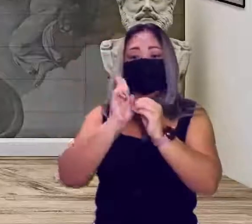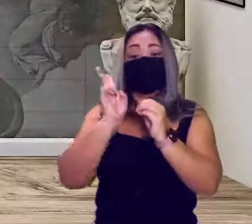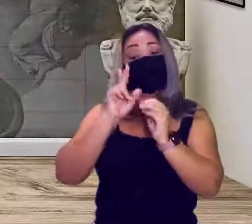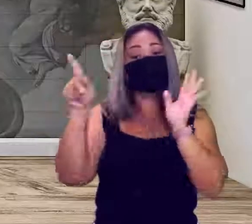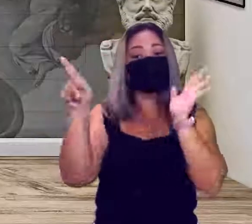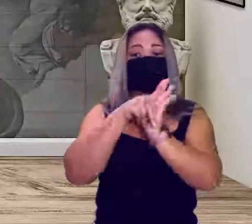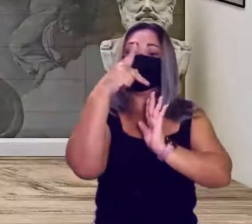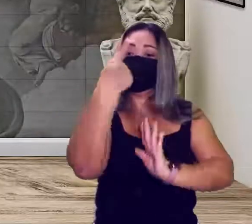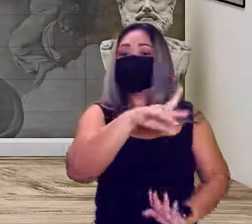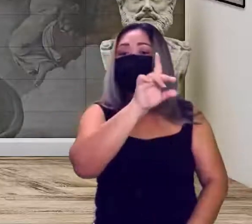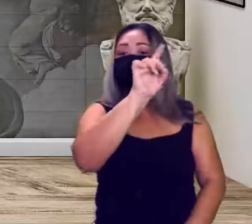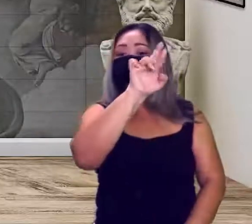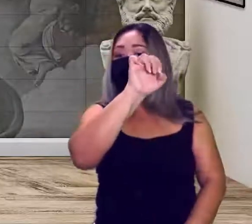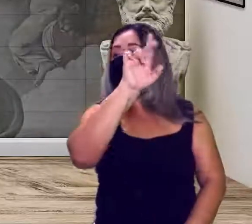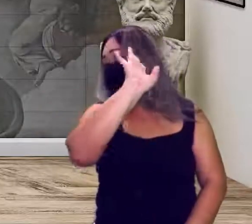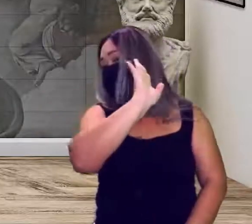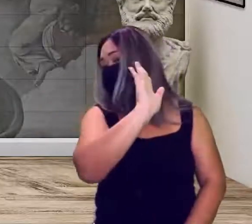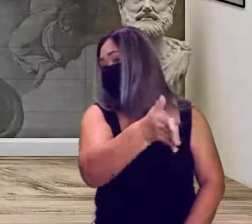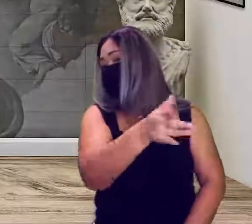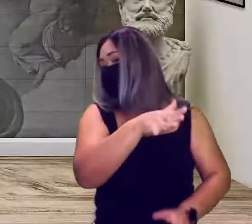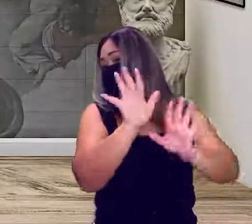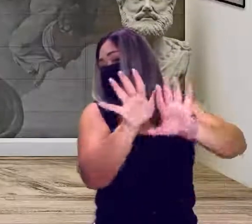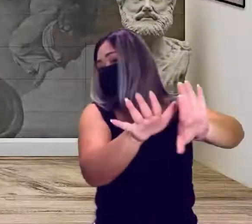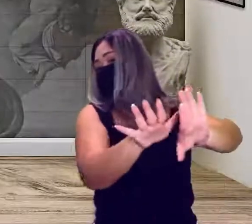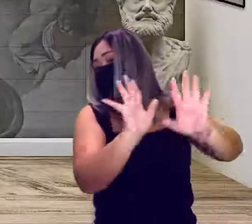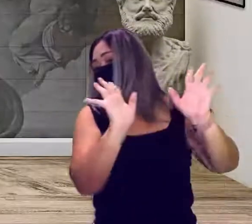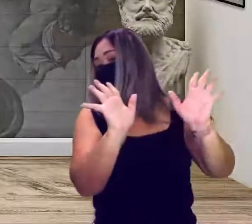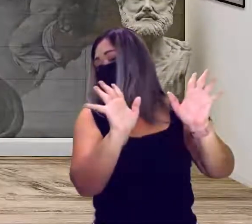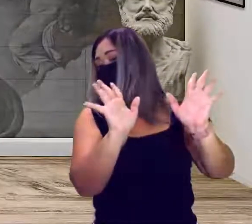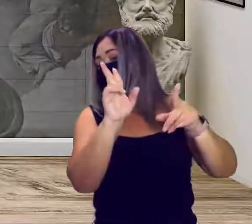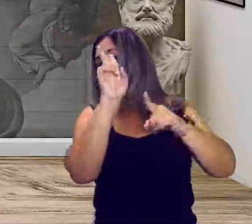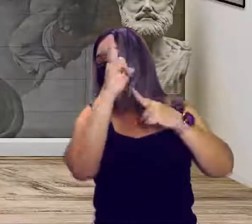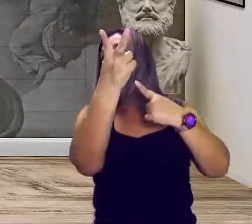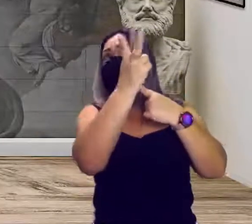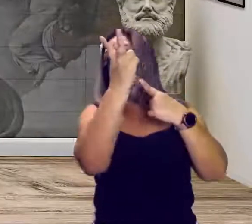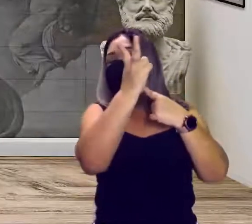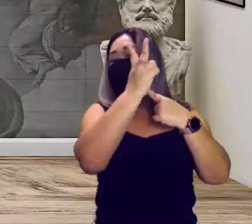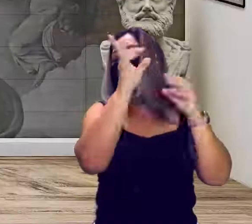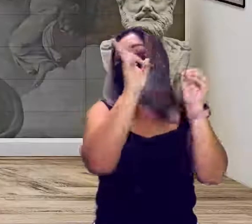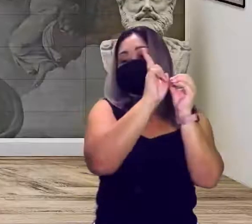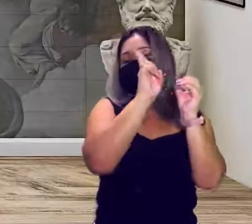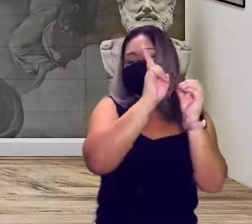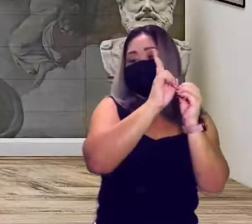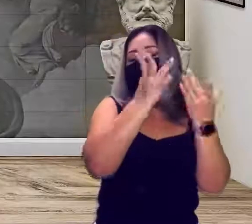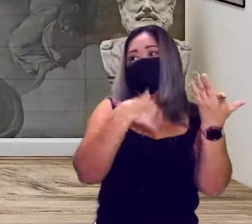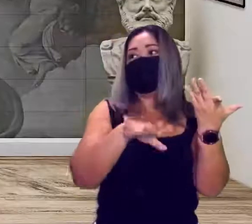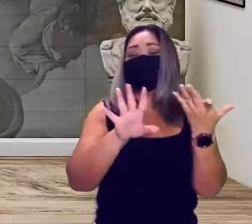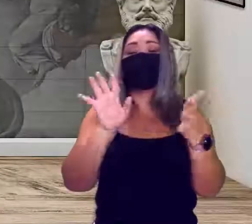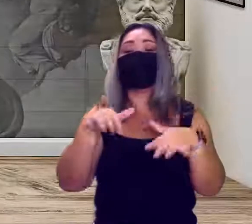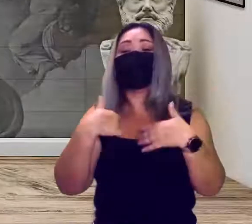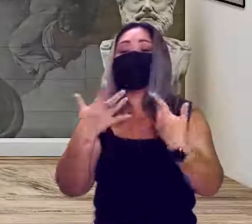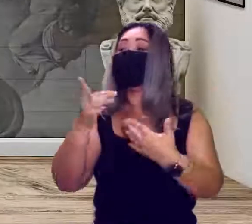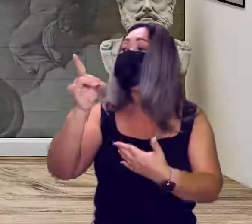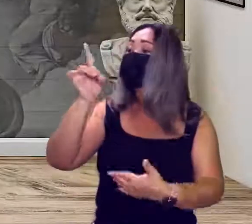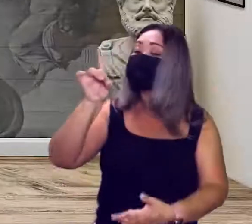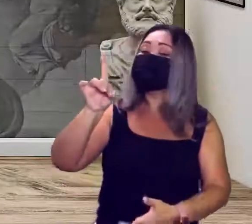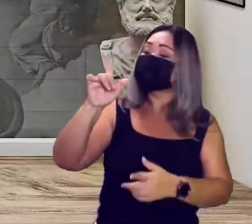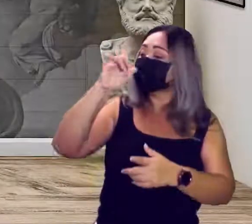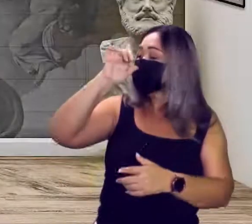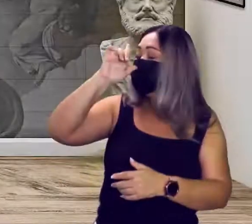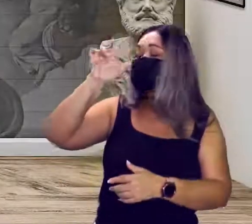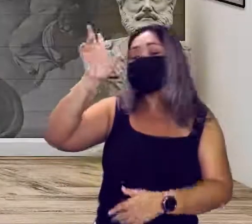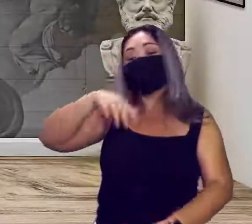seus deuses, né? Sua deusa que faz pedir proteção para dar muita plantação. Os gregos tinham,